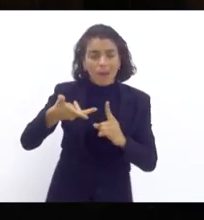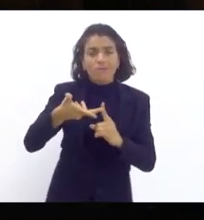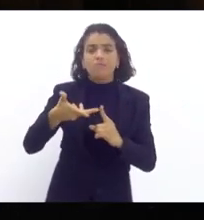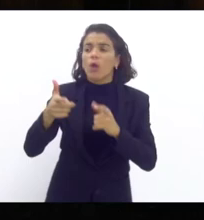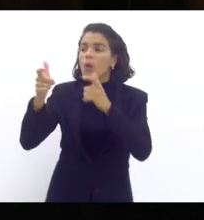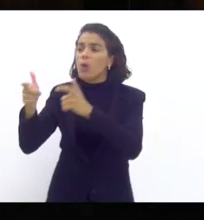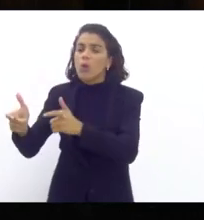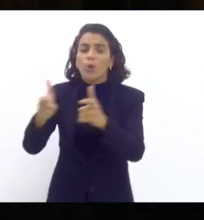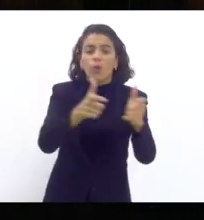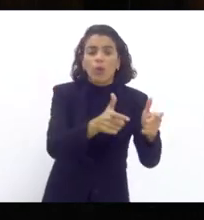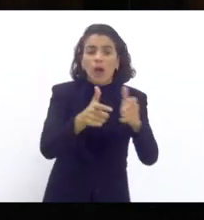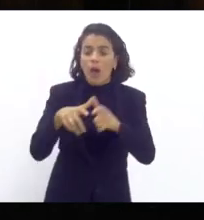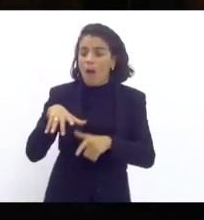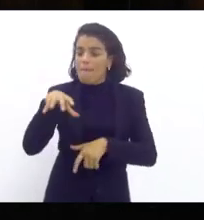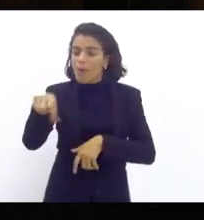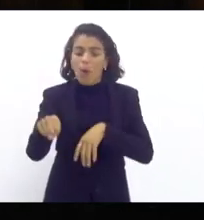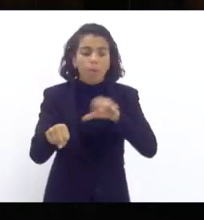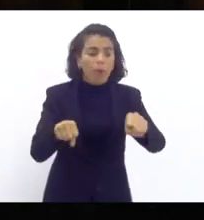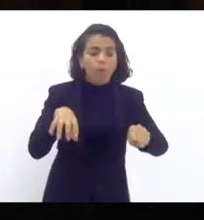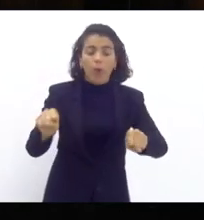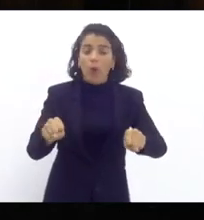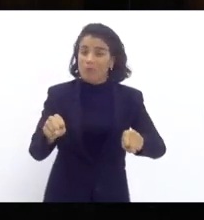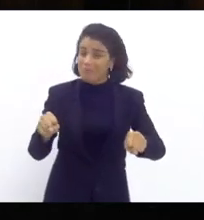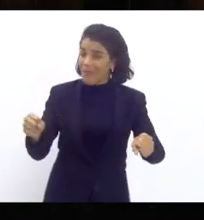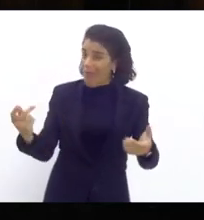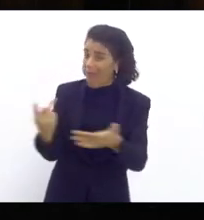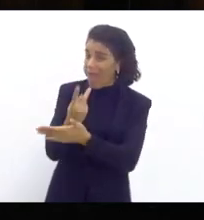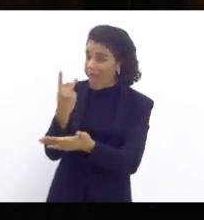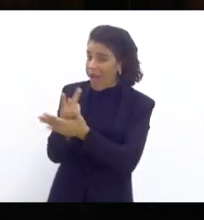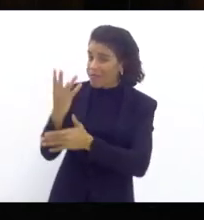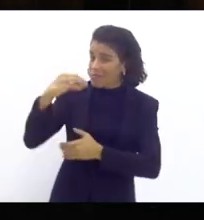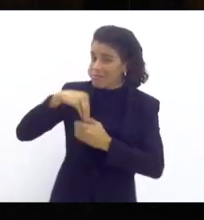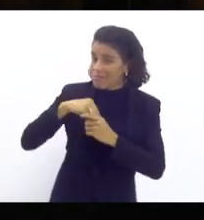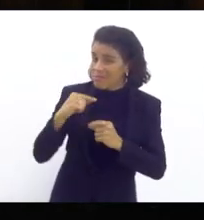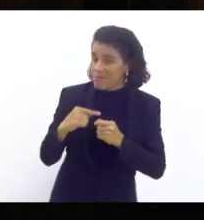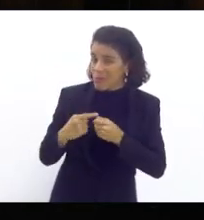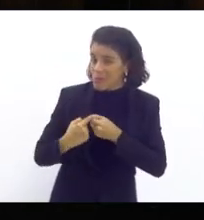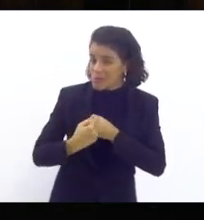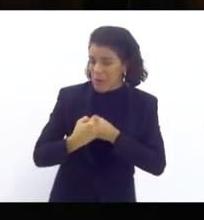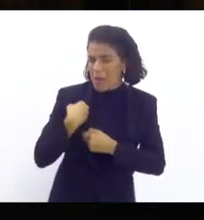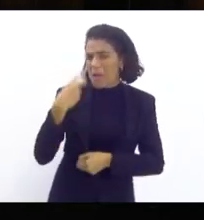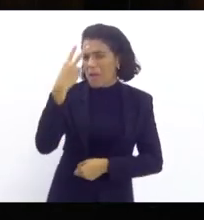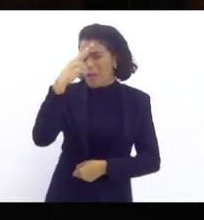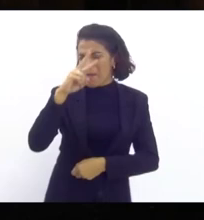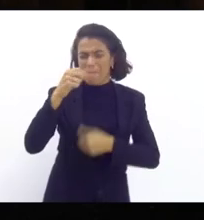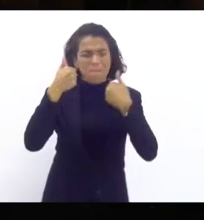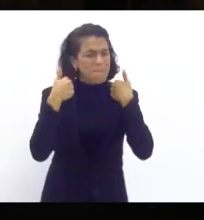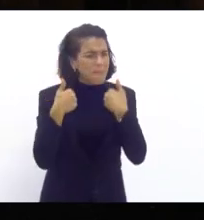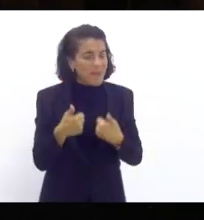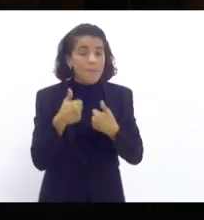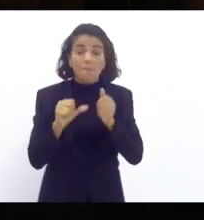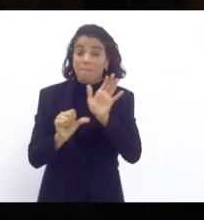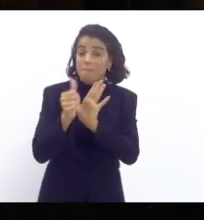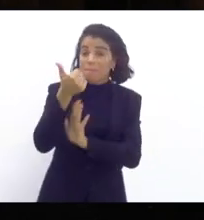de ocupação irregular dentro do município? Eu me lembro muito bem que, na primeira